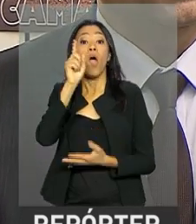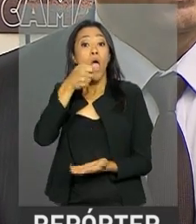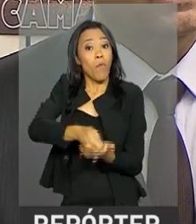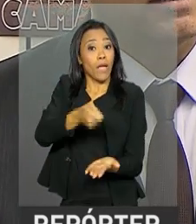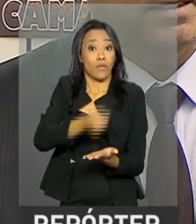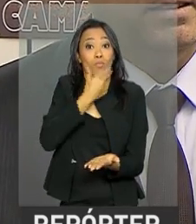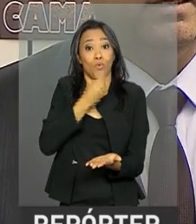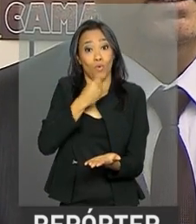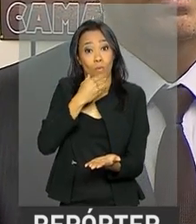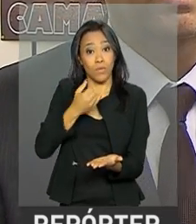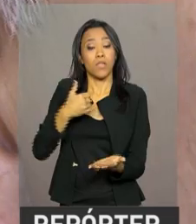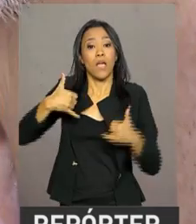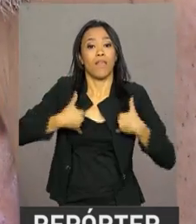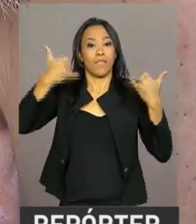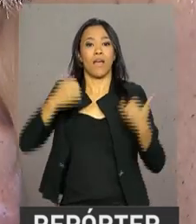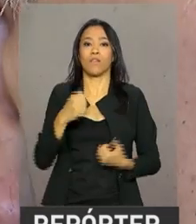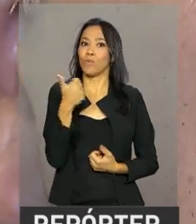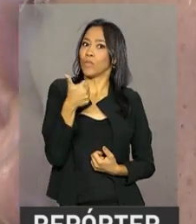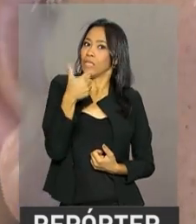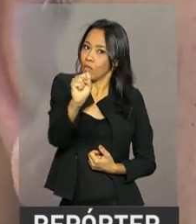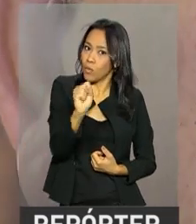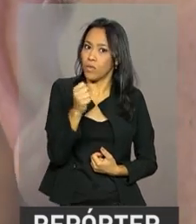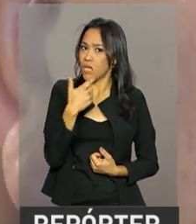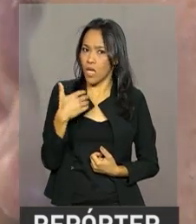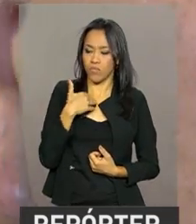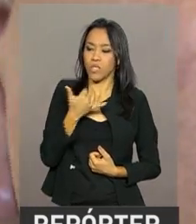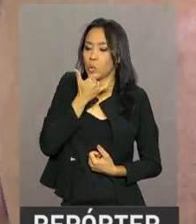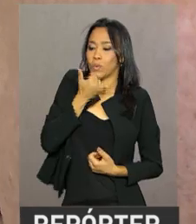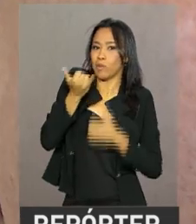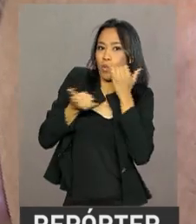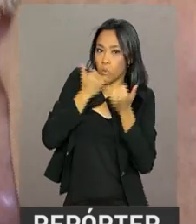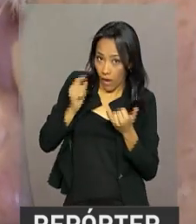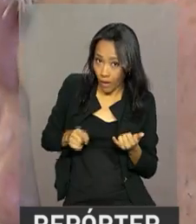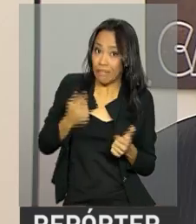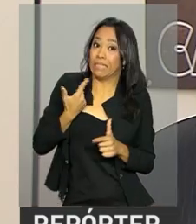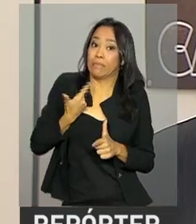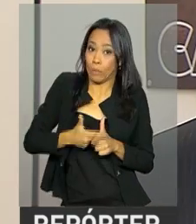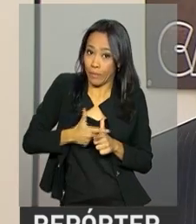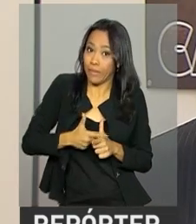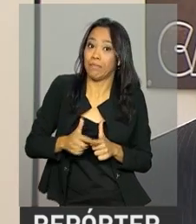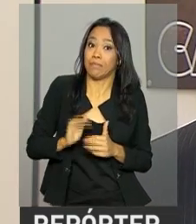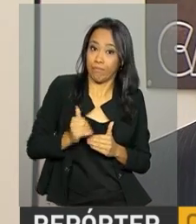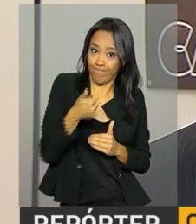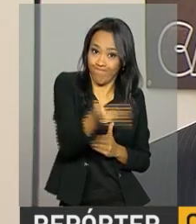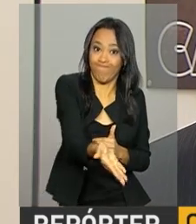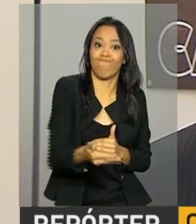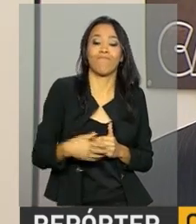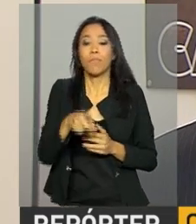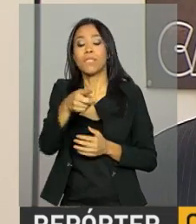os homens que completam 18 anos e Quem Deixa de fazê-lo enfrenta uma série de restrições a não obtenção de